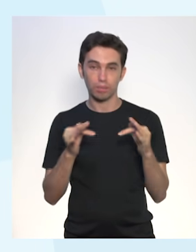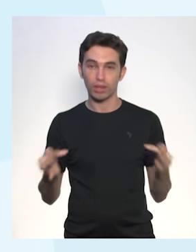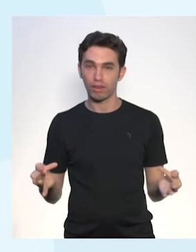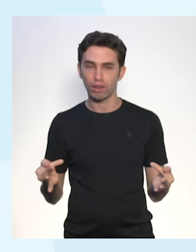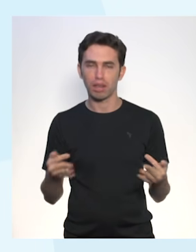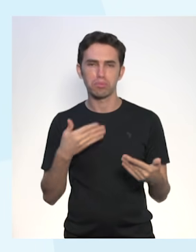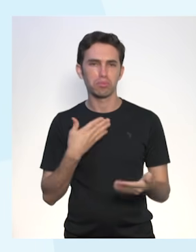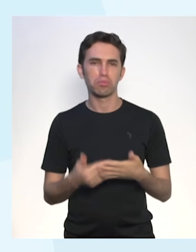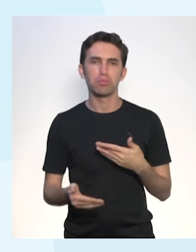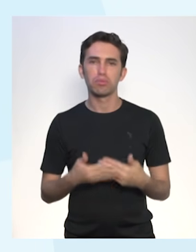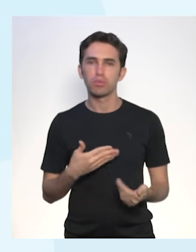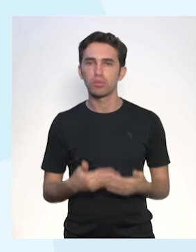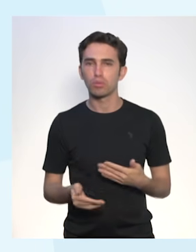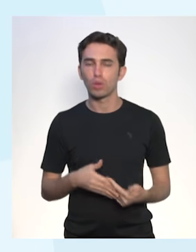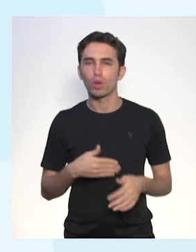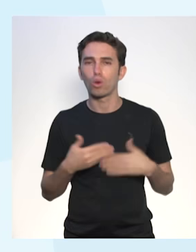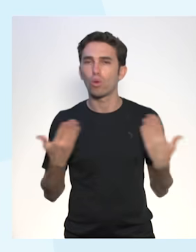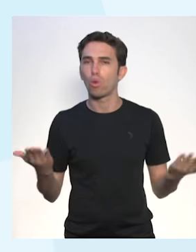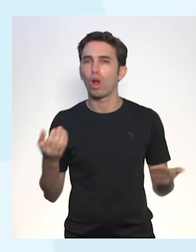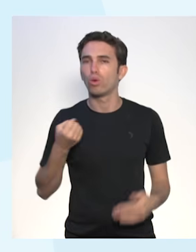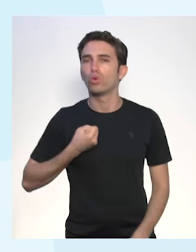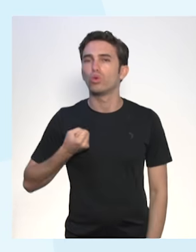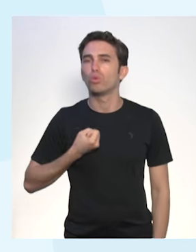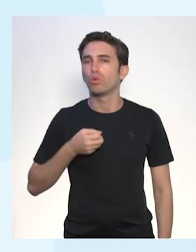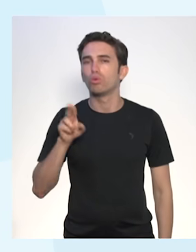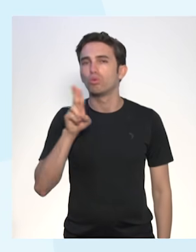não importa quais números você vai